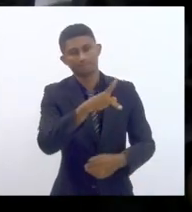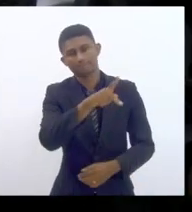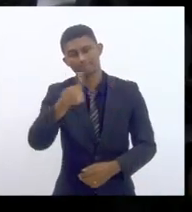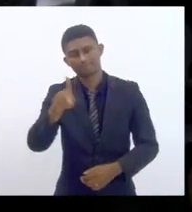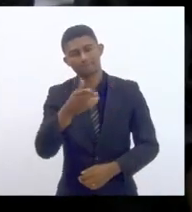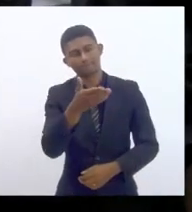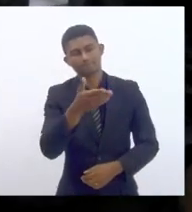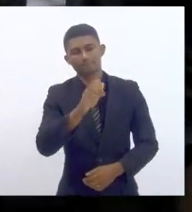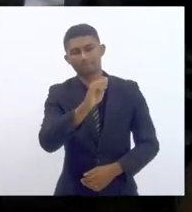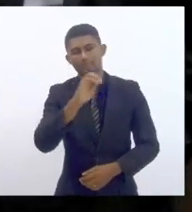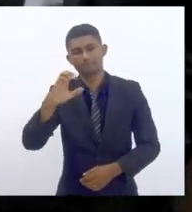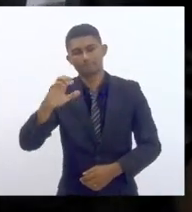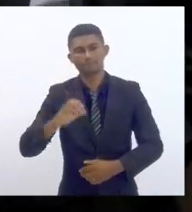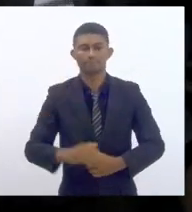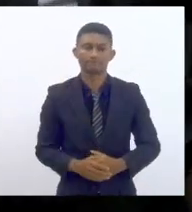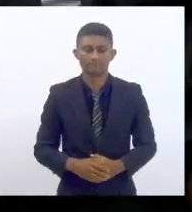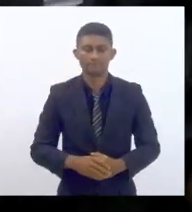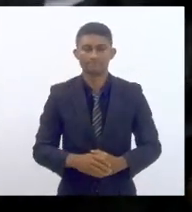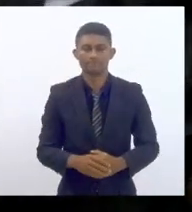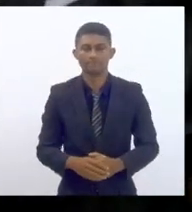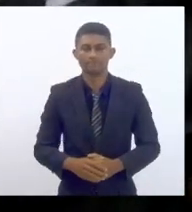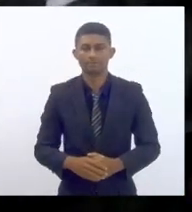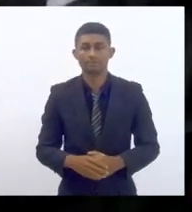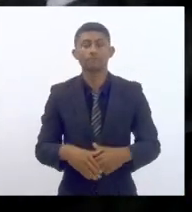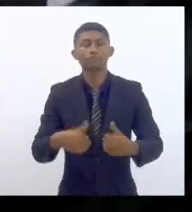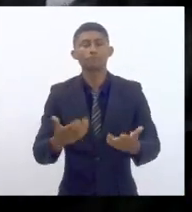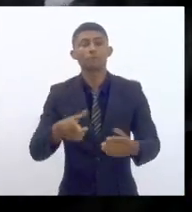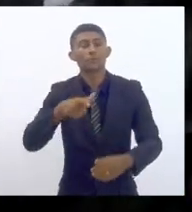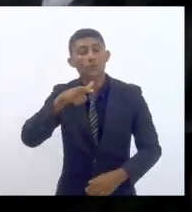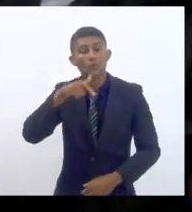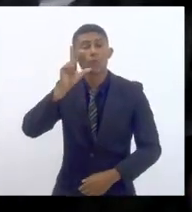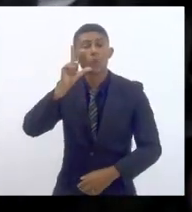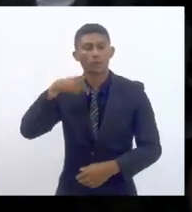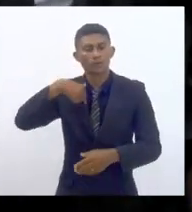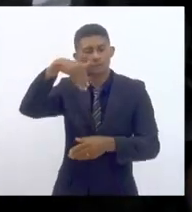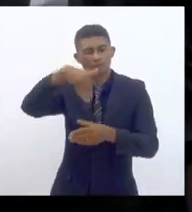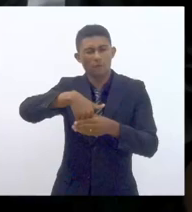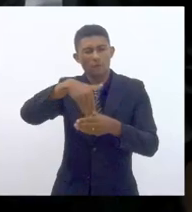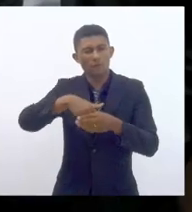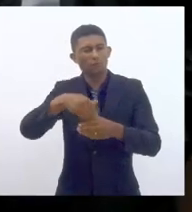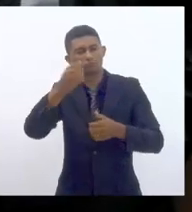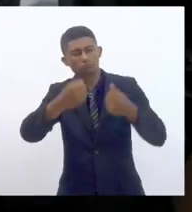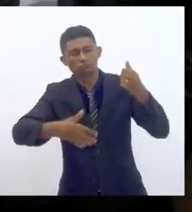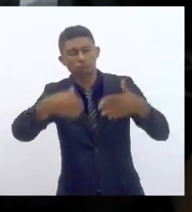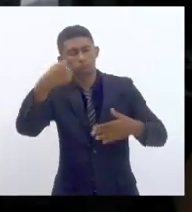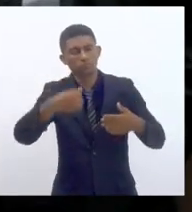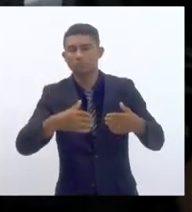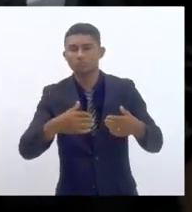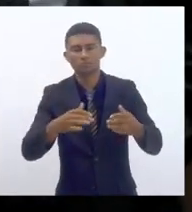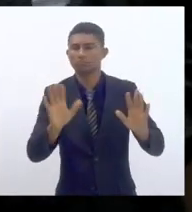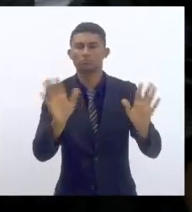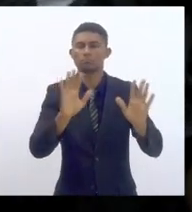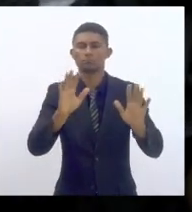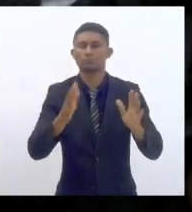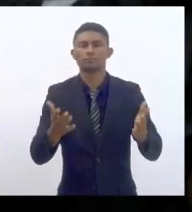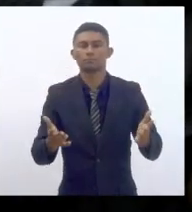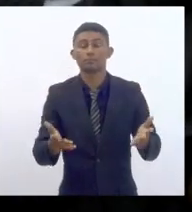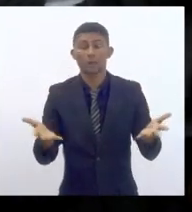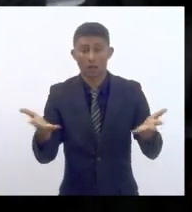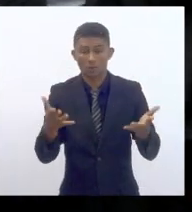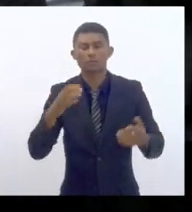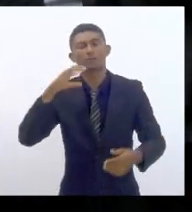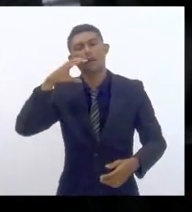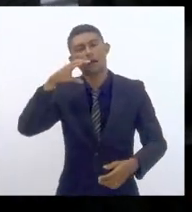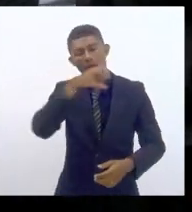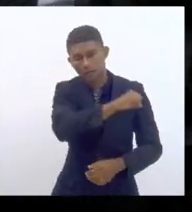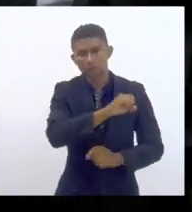Siciliano. Bem, eu não declarei ontem, declaro rapidamente, o meu voto